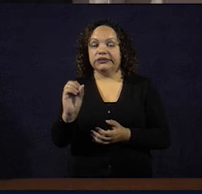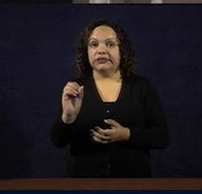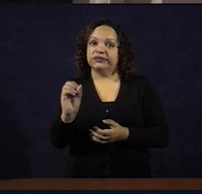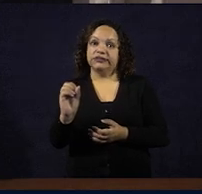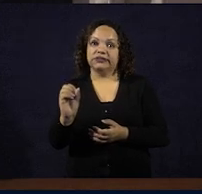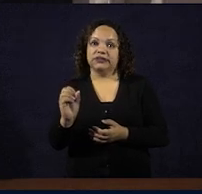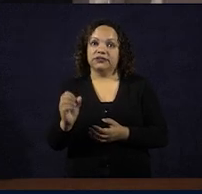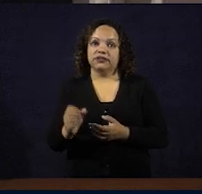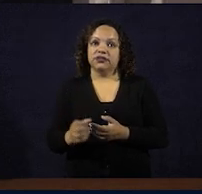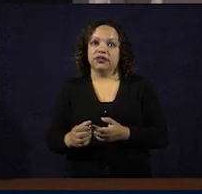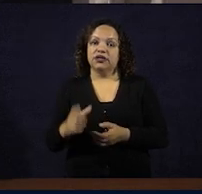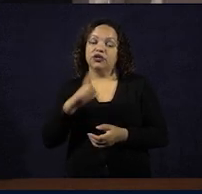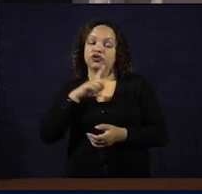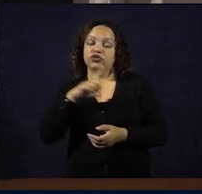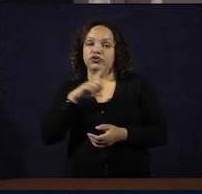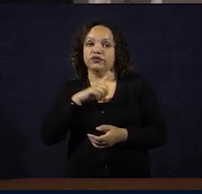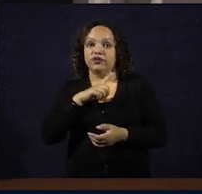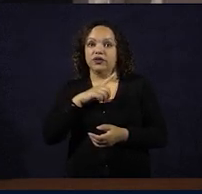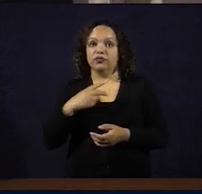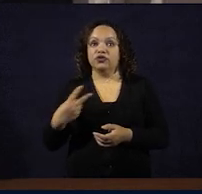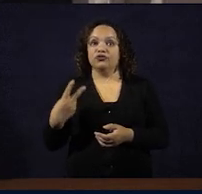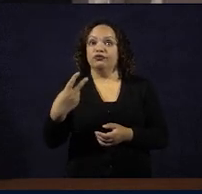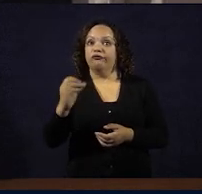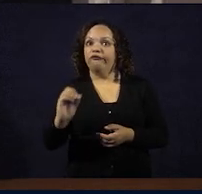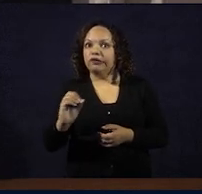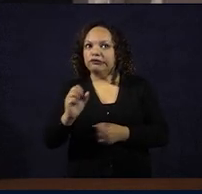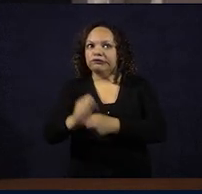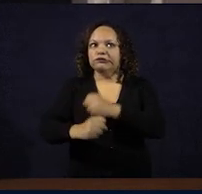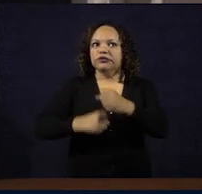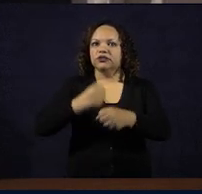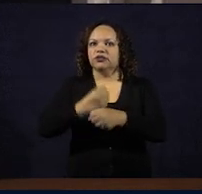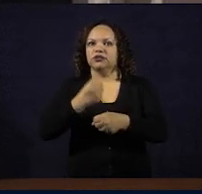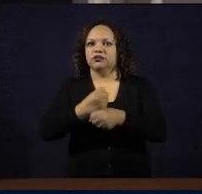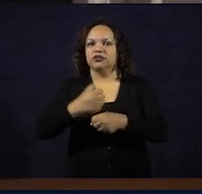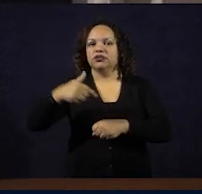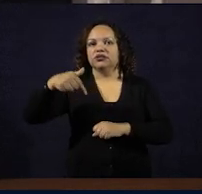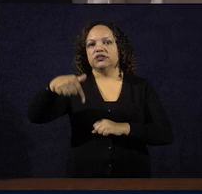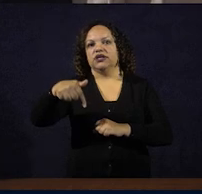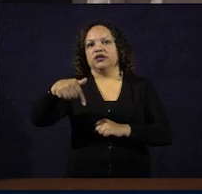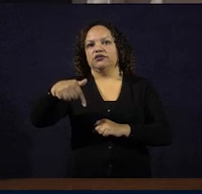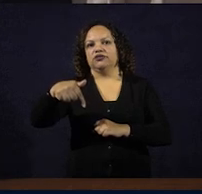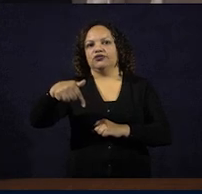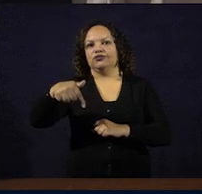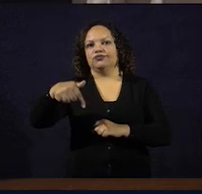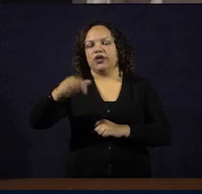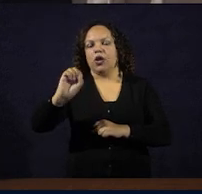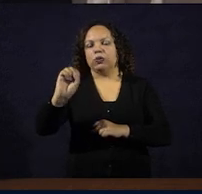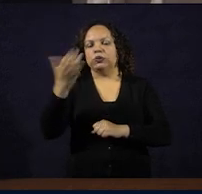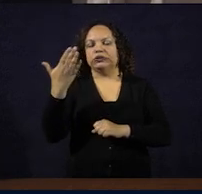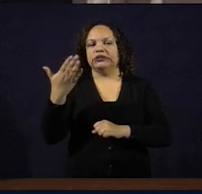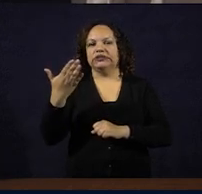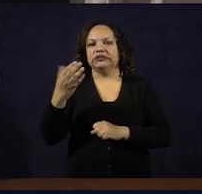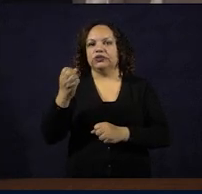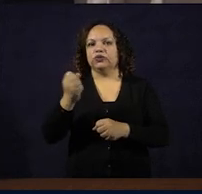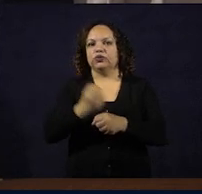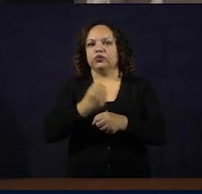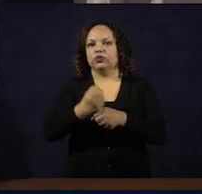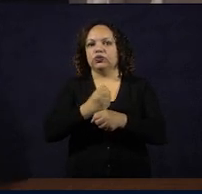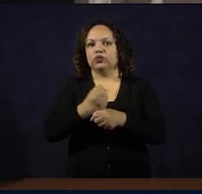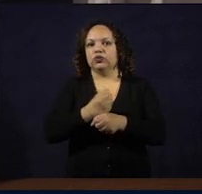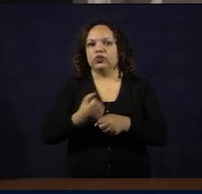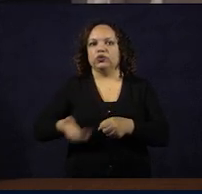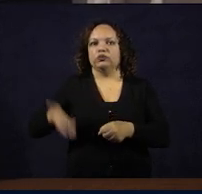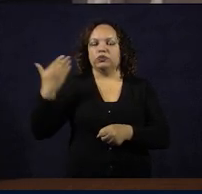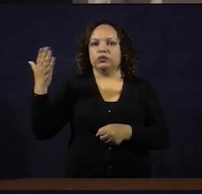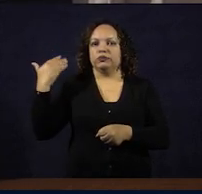que tiveram nesses últimos quase 20 anos 7 foram no ano passado e aqui a gente